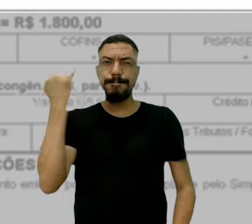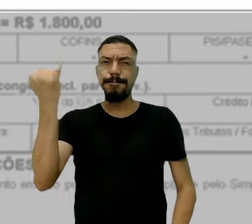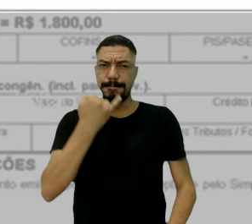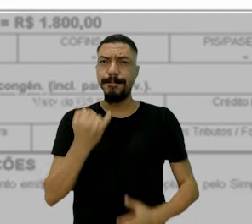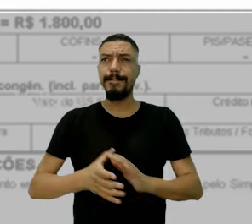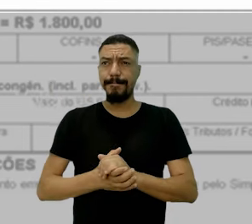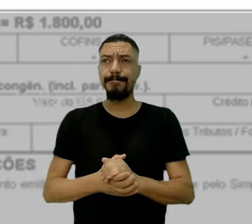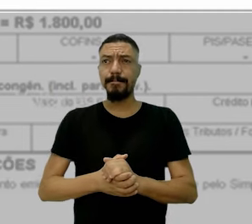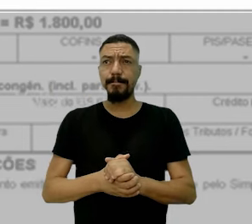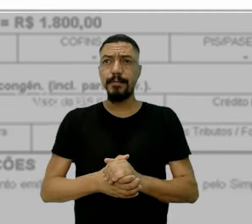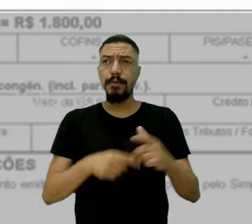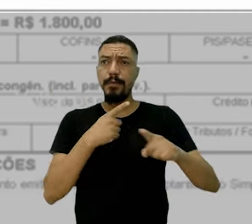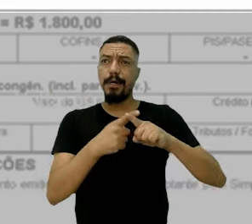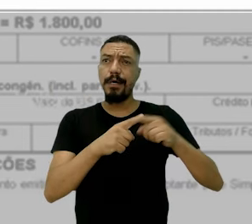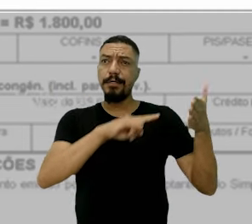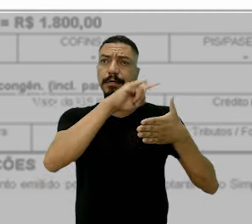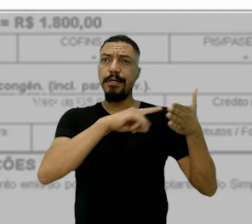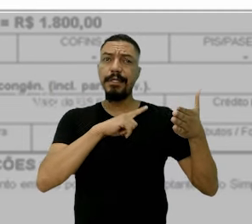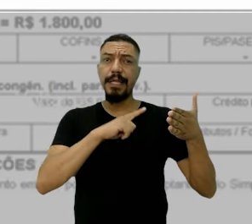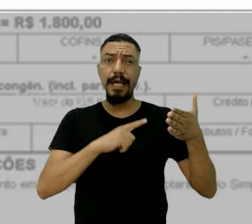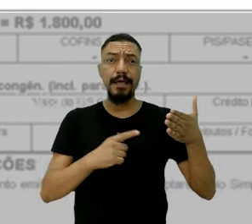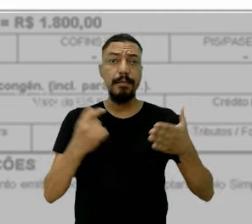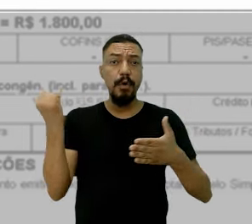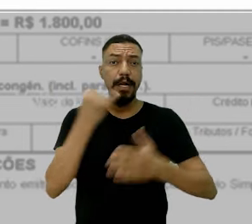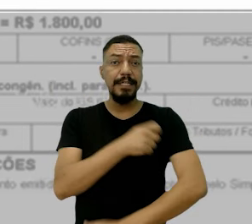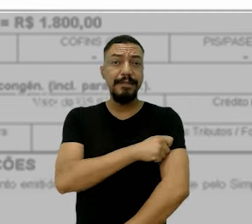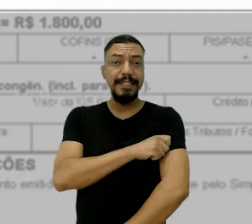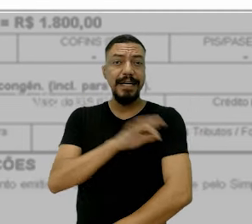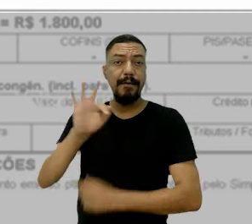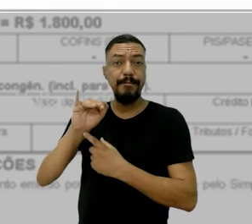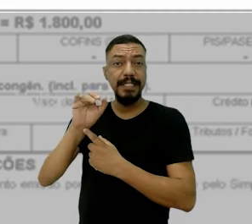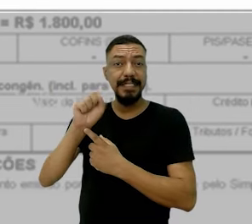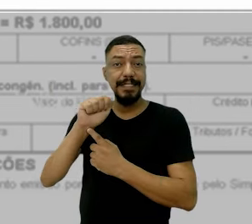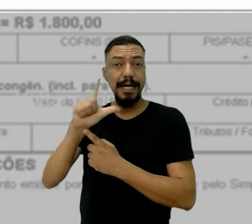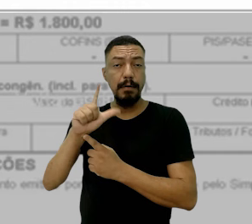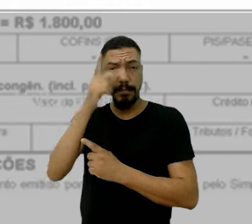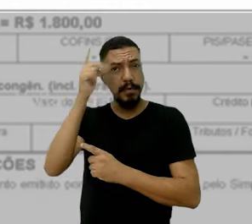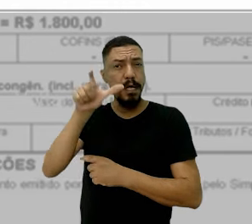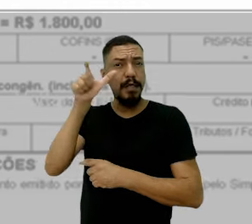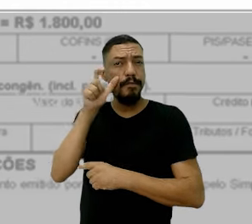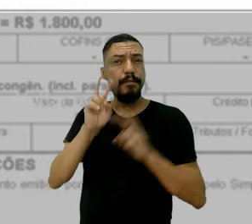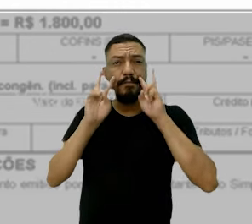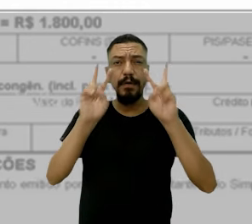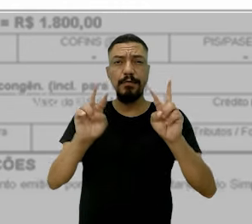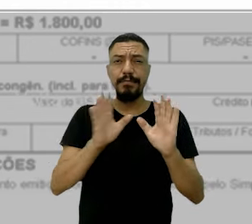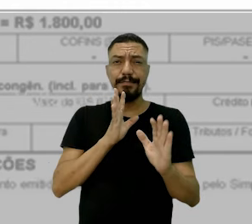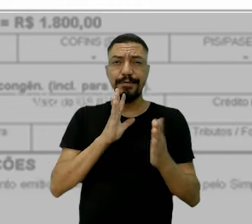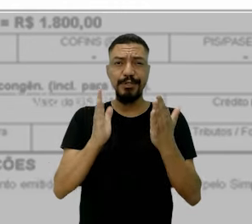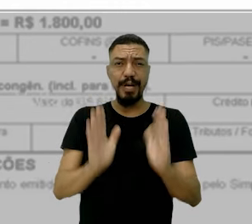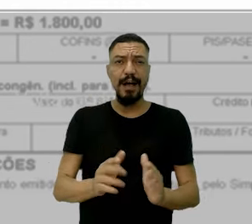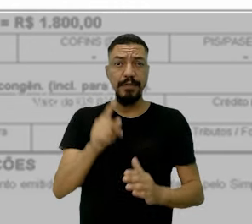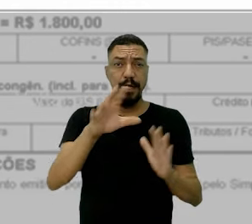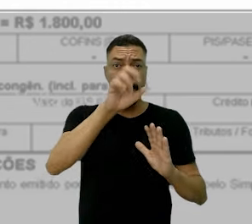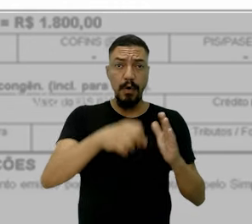super importante. Então, por que esse documento tem validade fiscal se a pessoa viu que é você? Se você pegou a